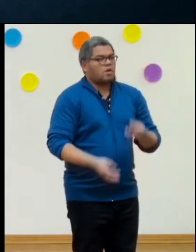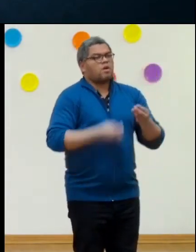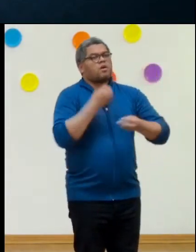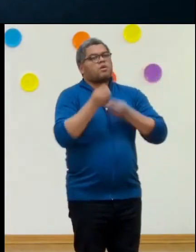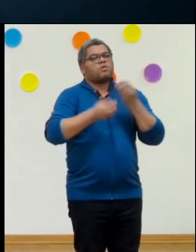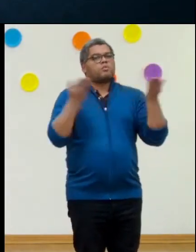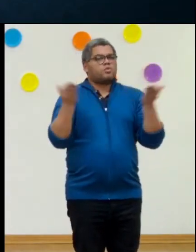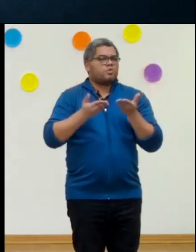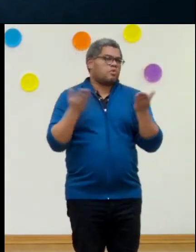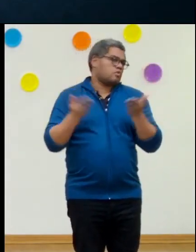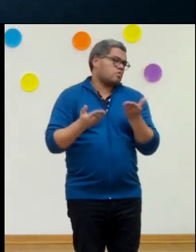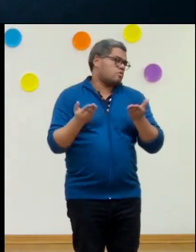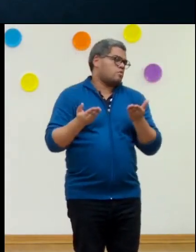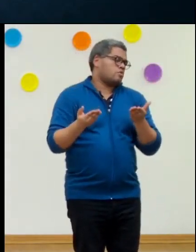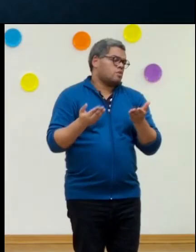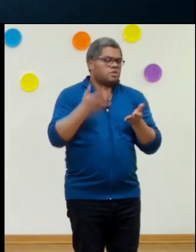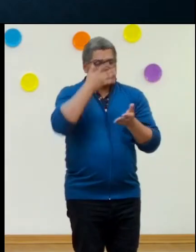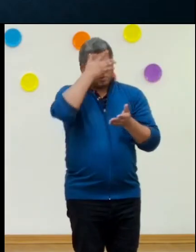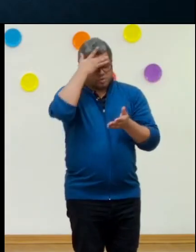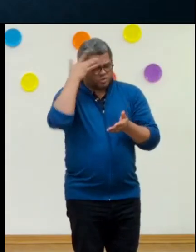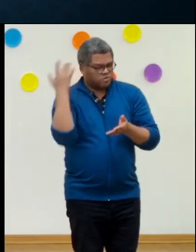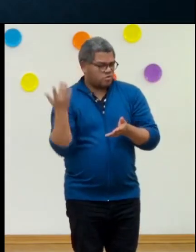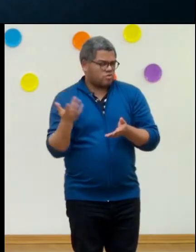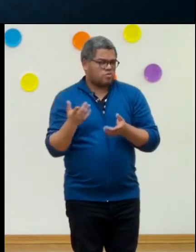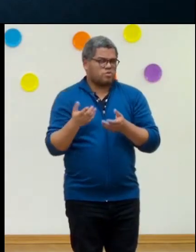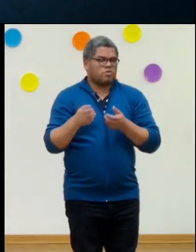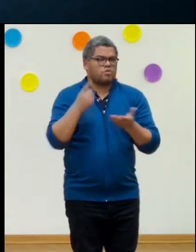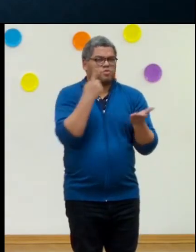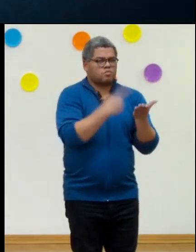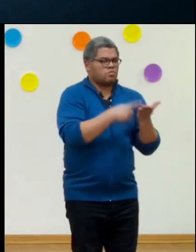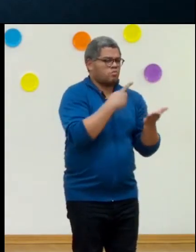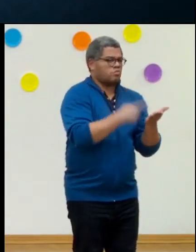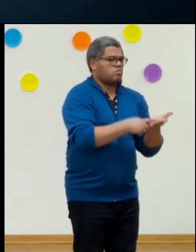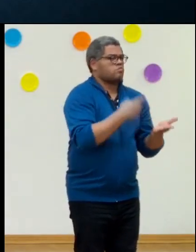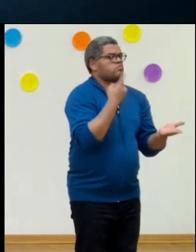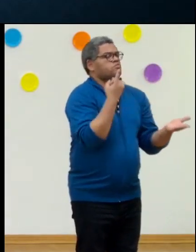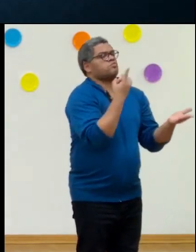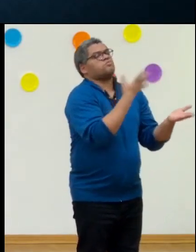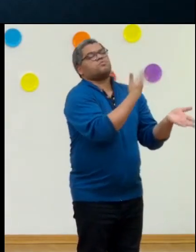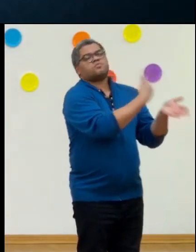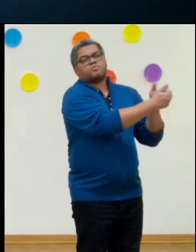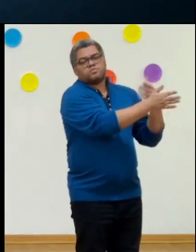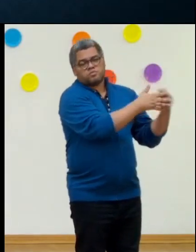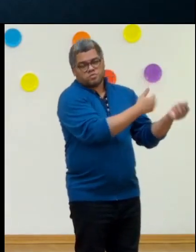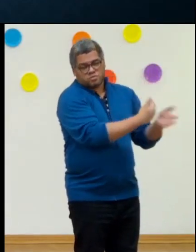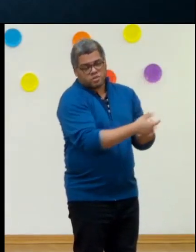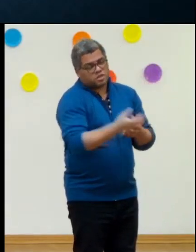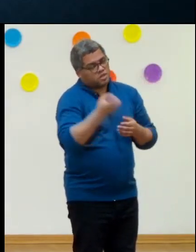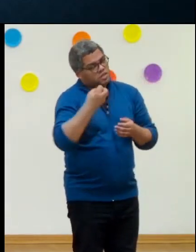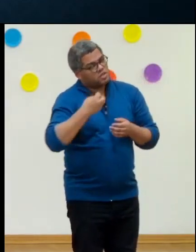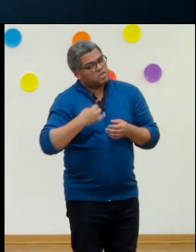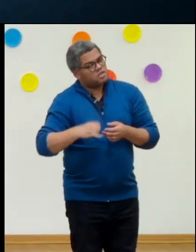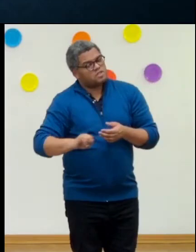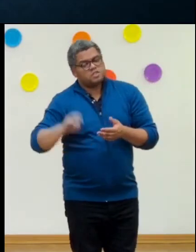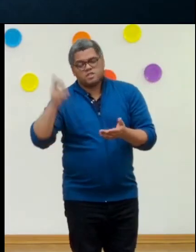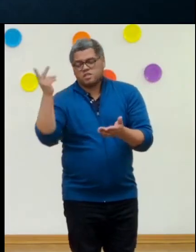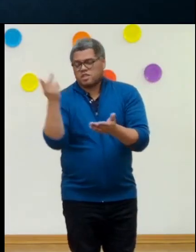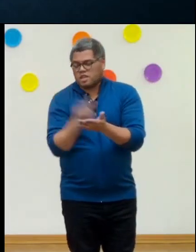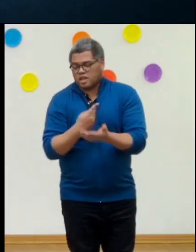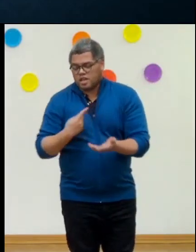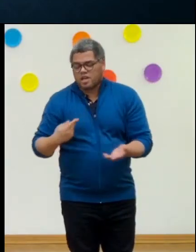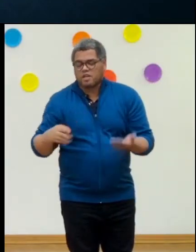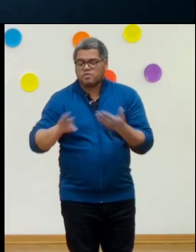ninguém está nem aí com ter palavra mais, né? Promete, mas depois não. Se não der certo, termina, não é? Se não der certo,